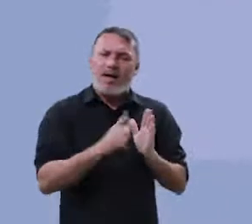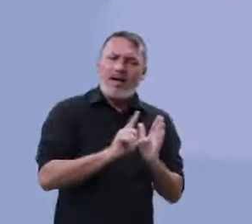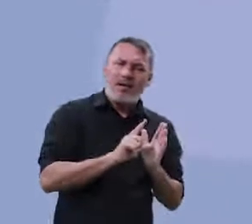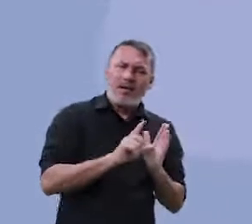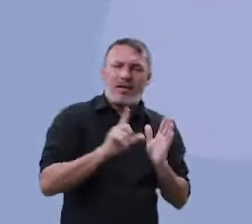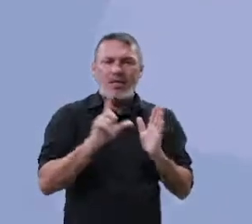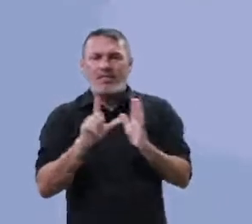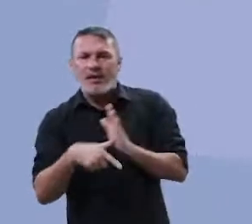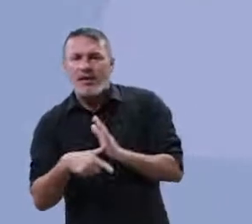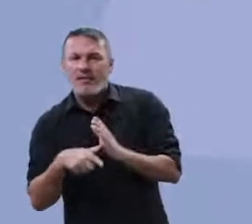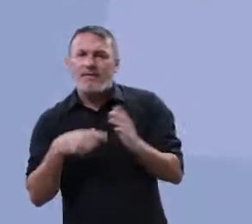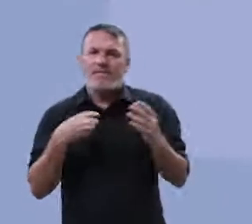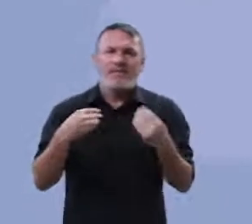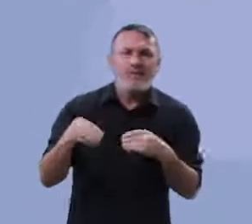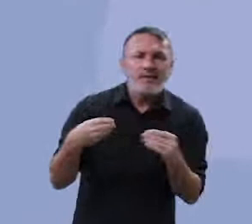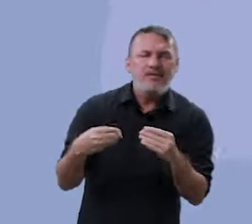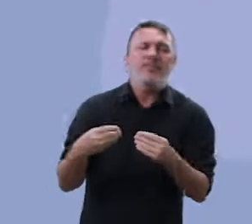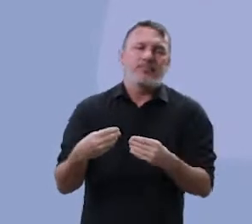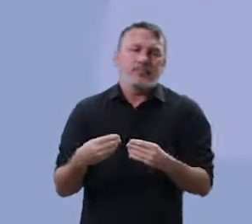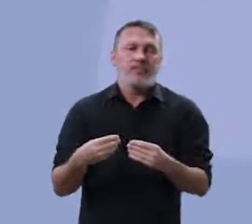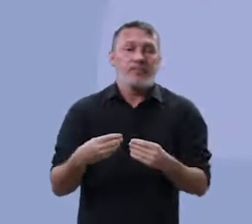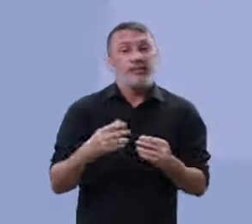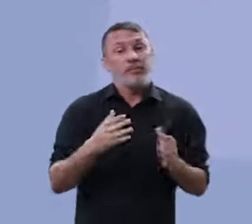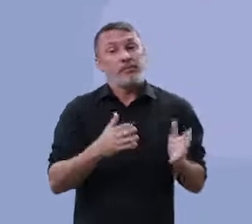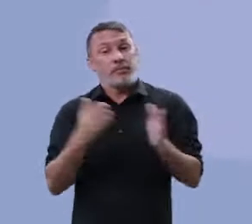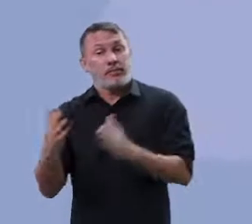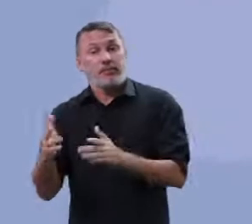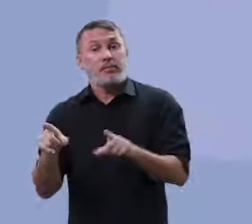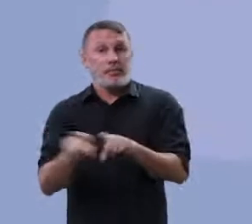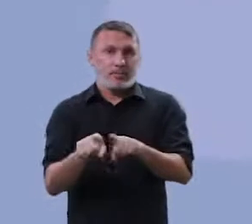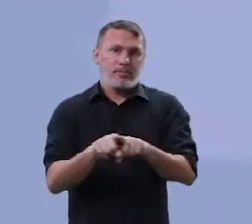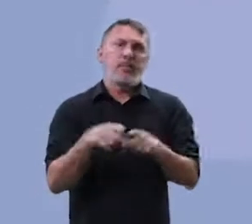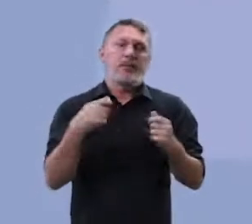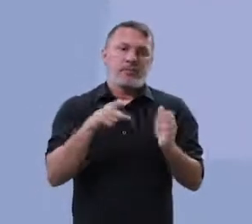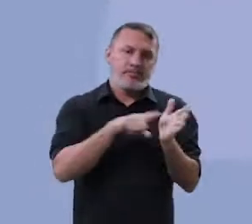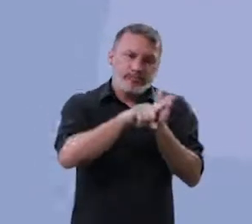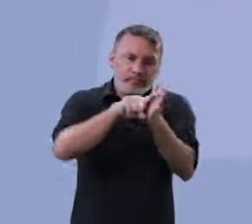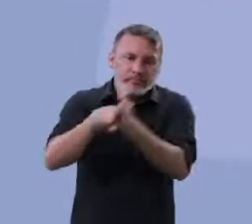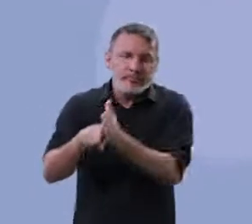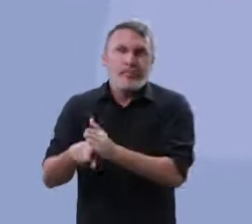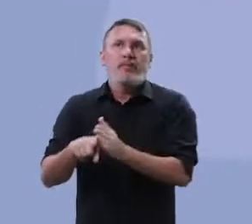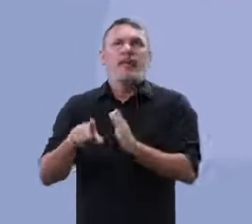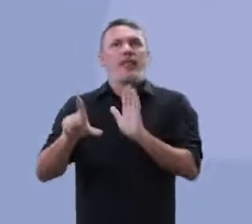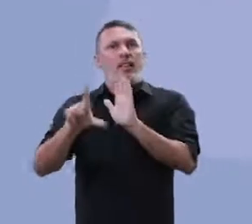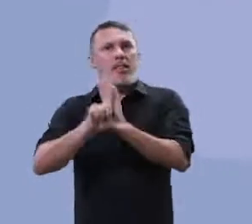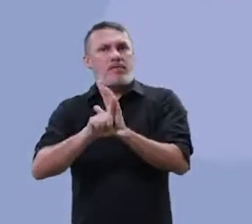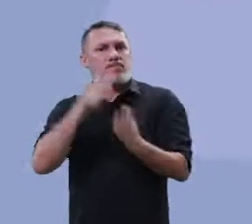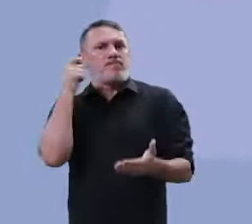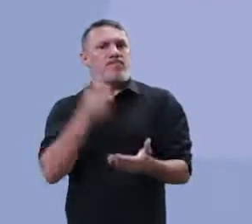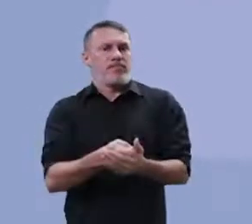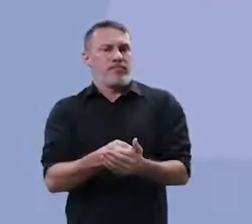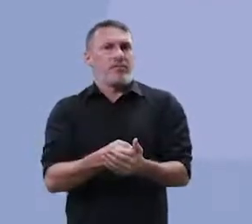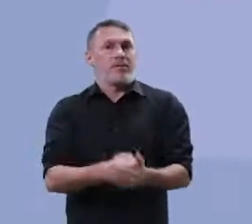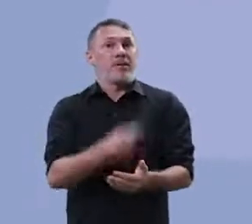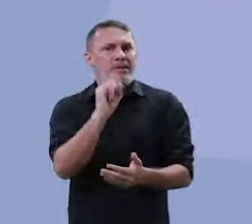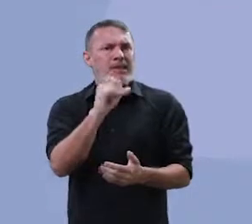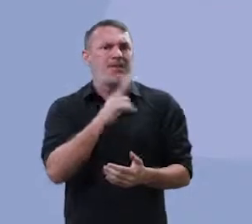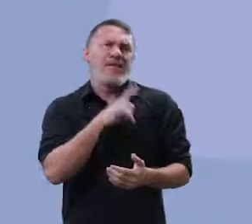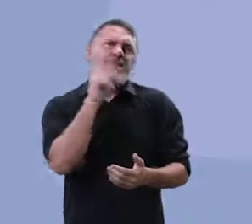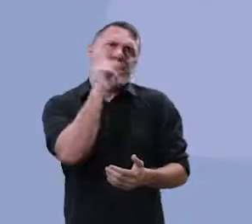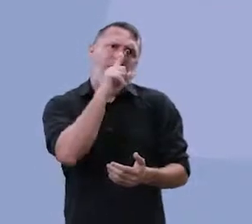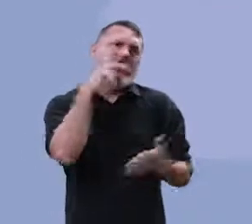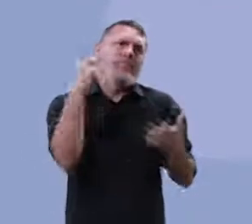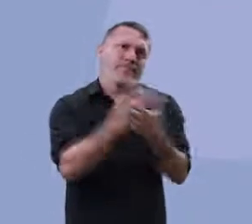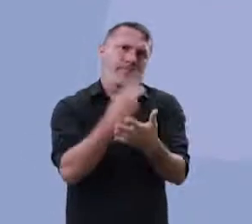horário, né, do seu funcionário. Nós temos, obviamente, maior fiscalização por parte dos órgãos responsáveis, porque